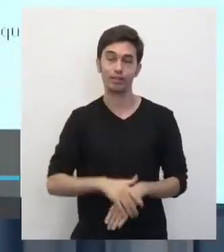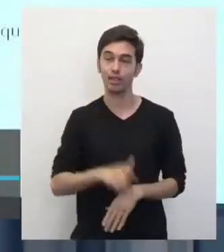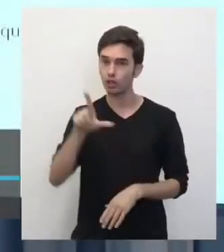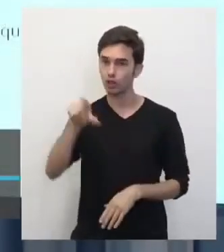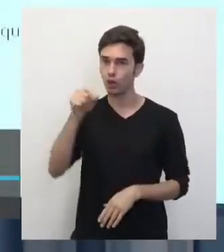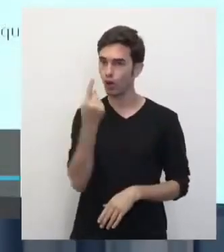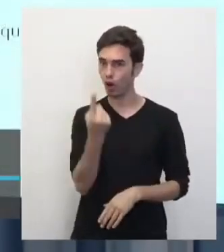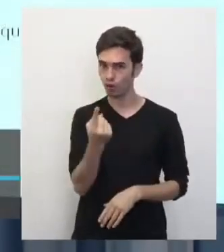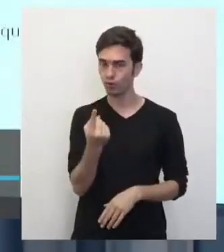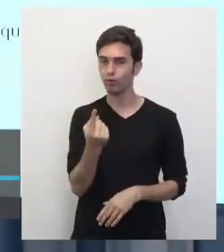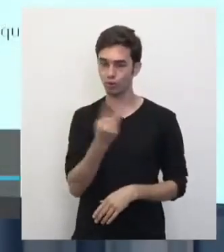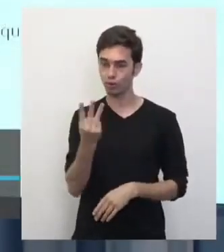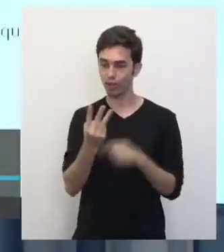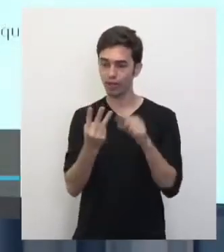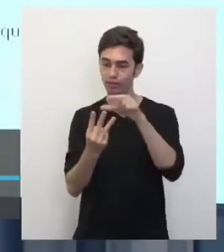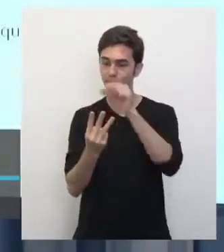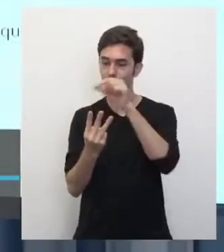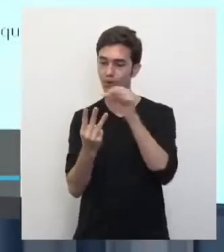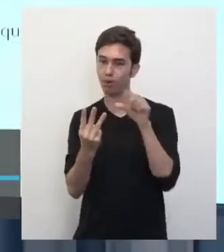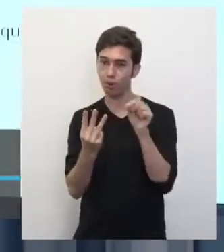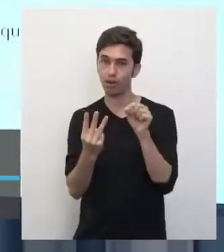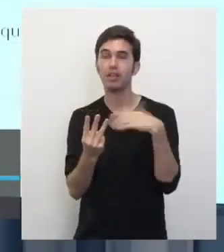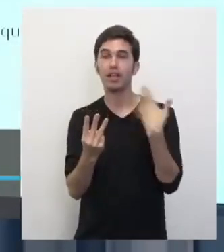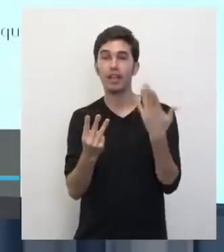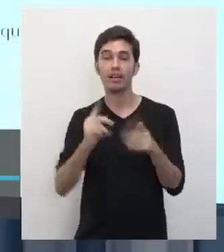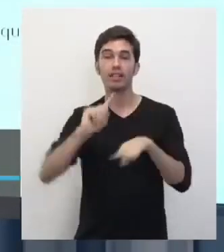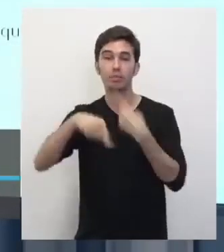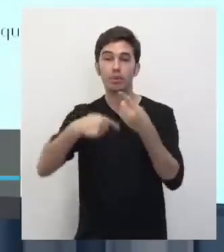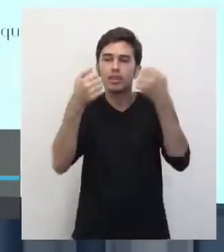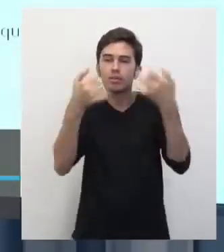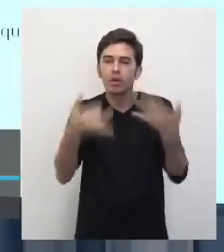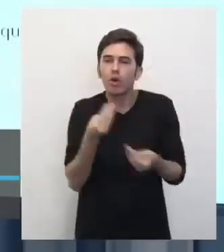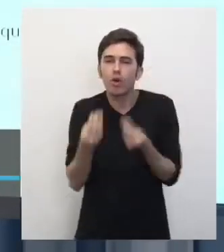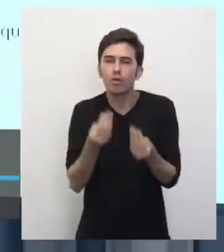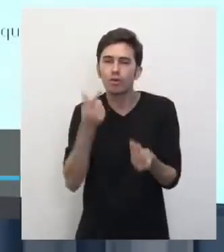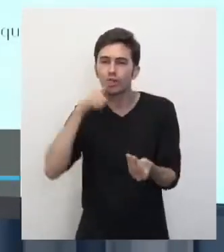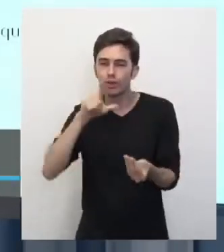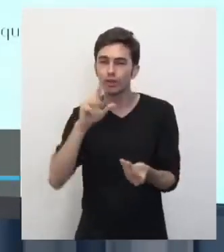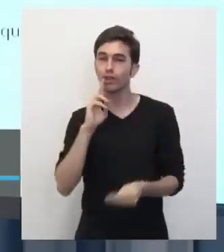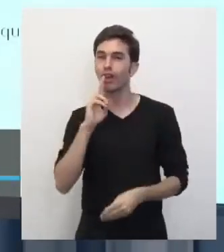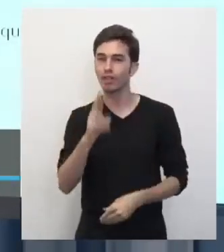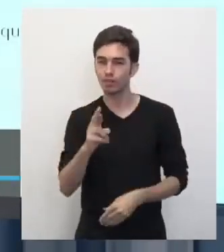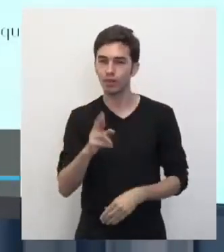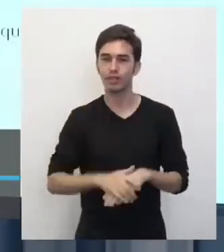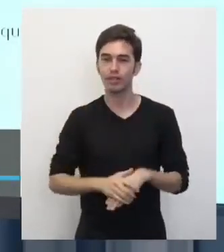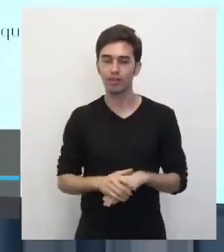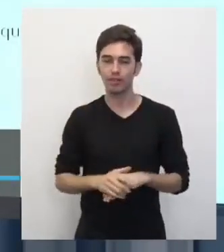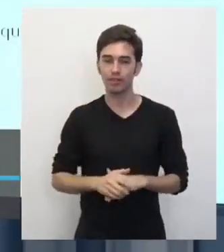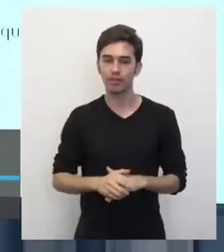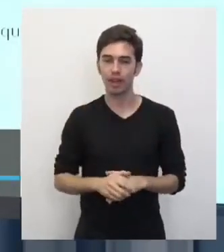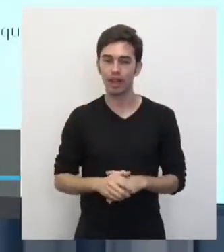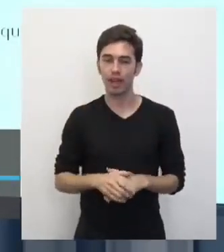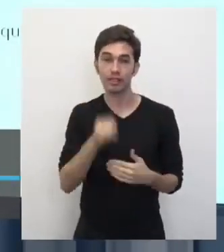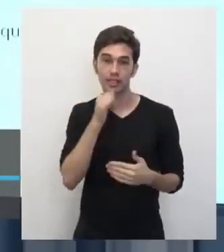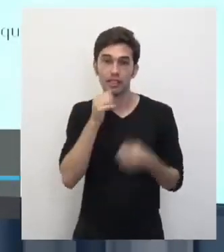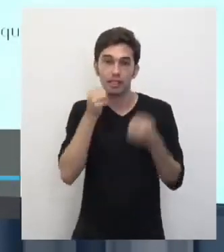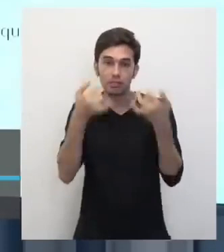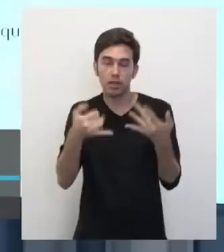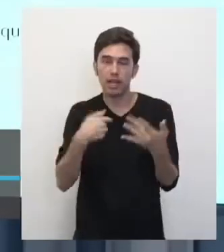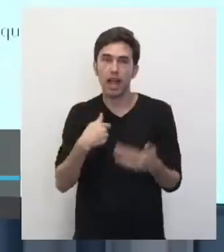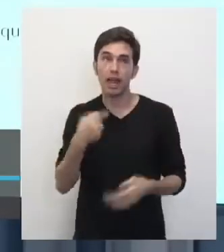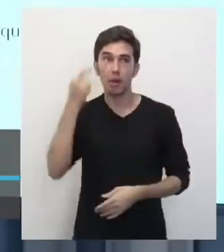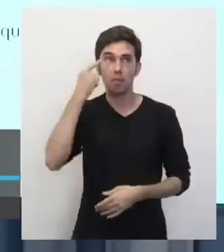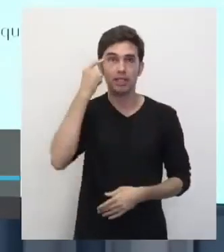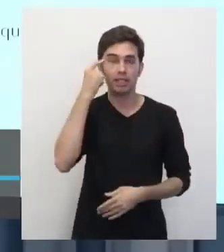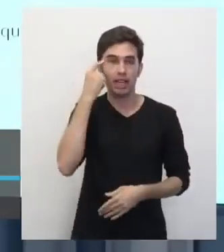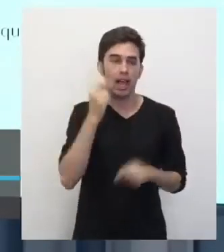aí, a ideia é. Então, explique como que você chegou nisso. Então, você escolhe um número e fala, ó, eu pensei assim, eu